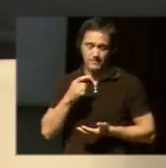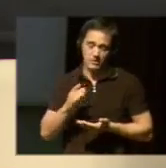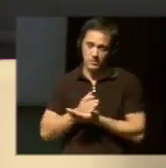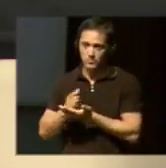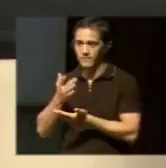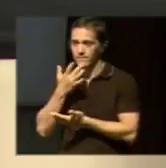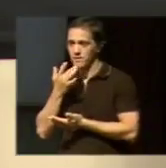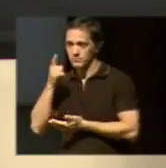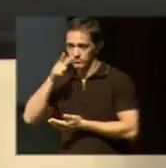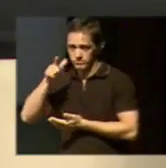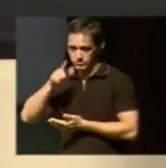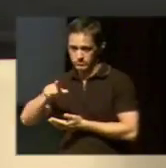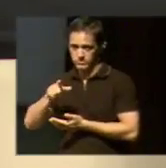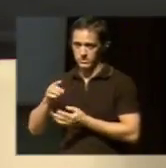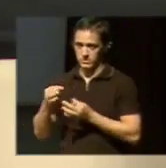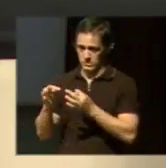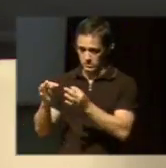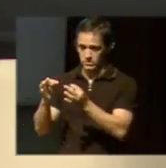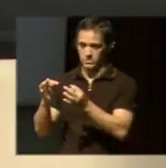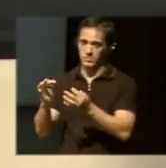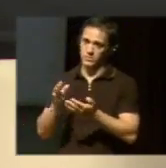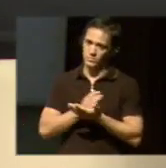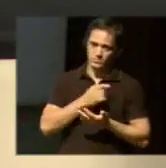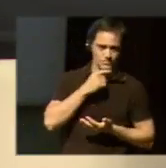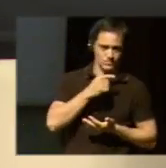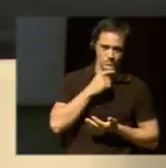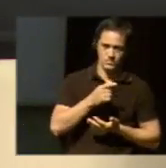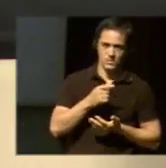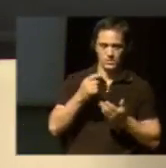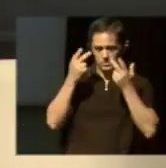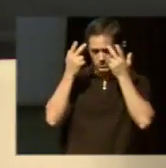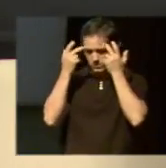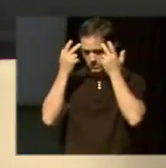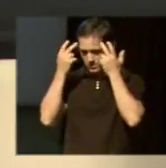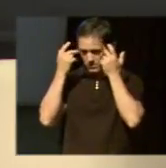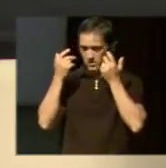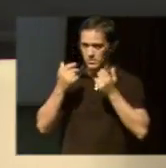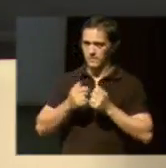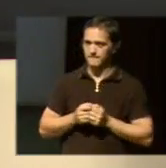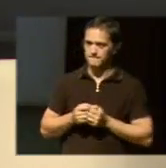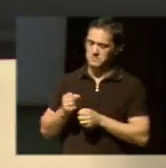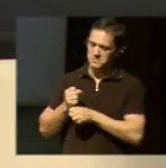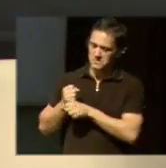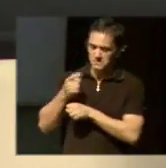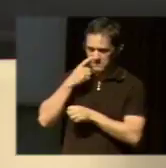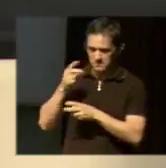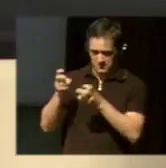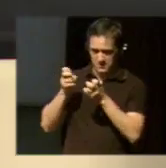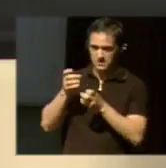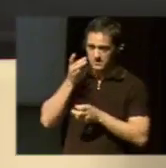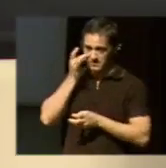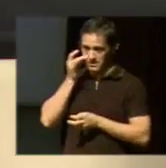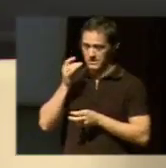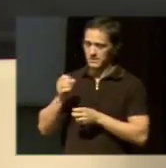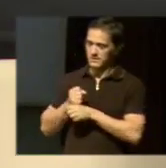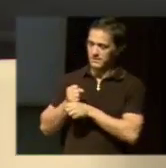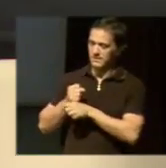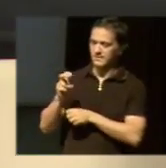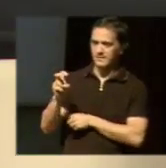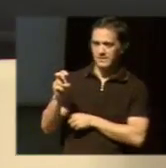facilidade. É totalmente normal. Isso vocês vão observar aqui também, daqui a 5 anos, 10 anos, vem o